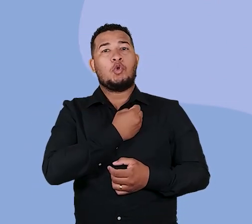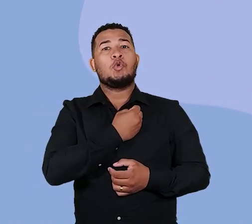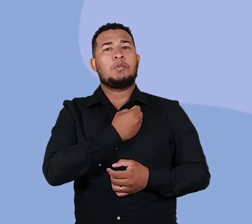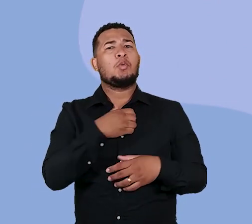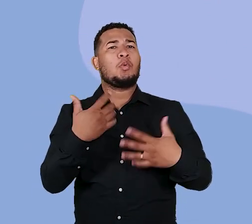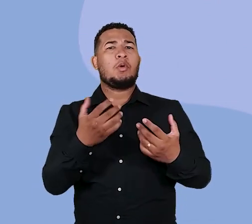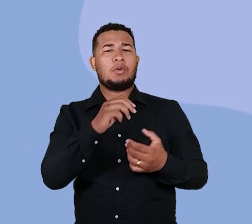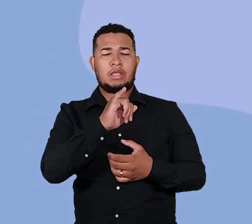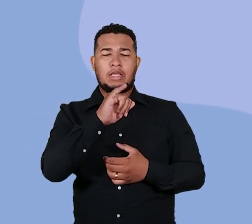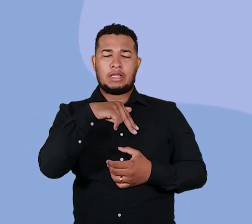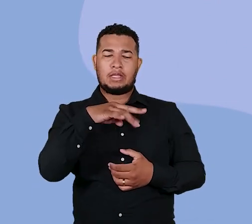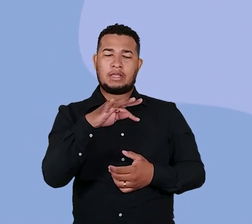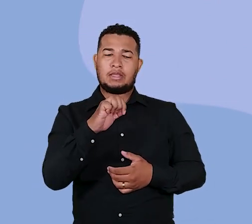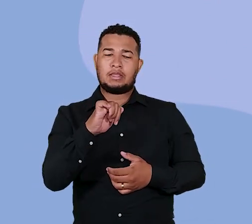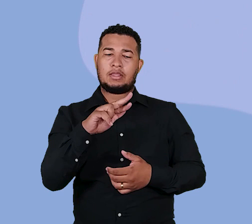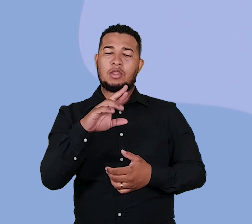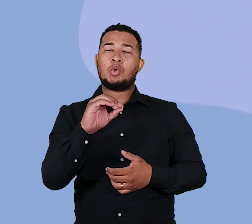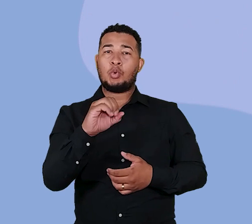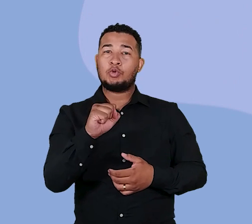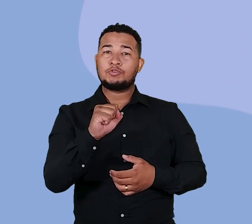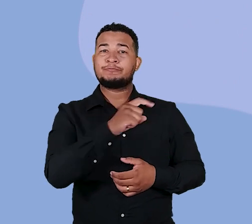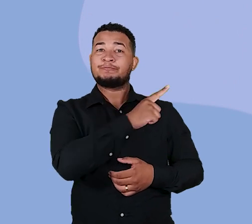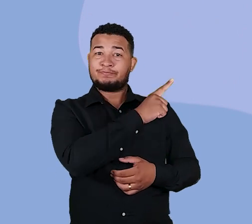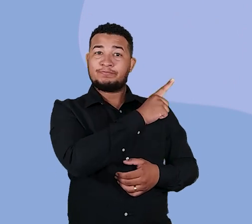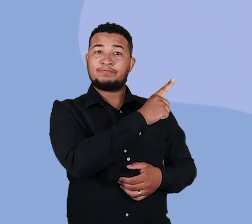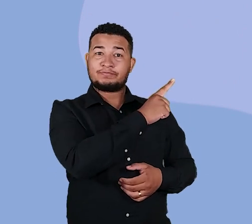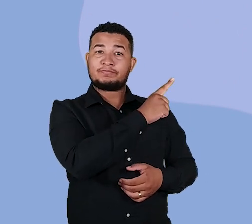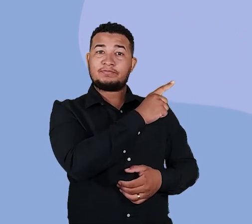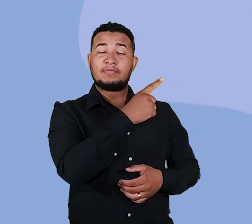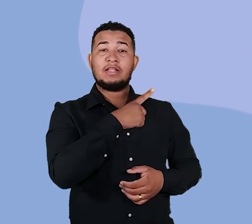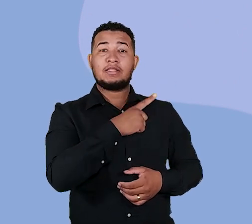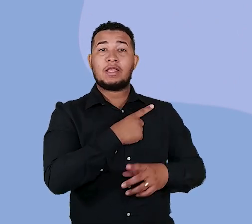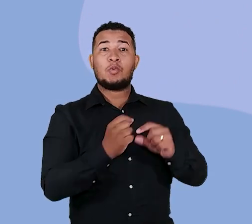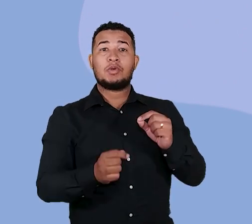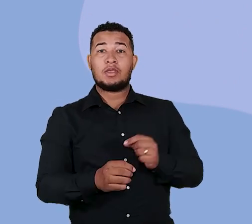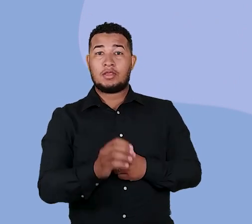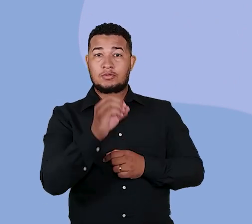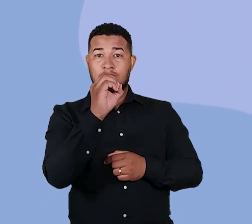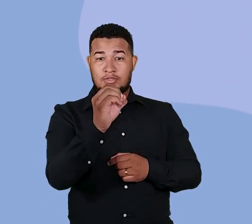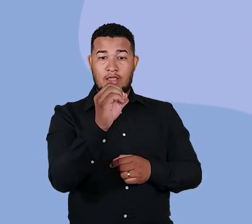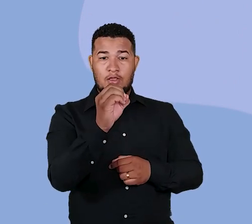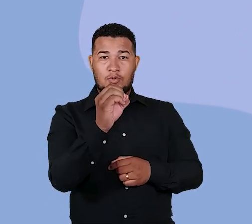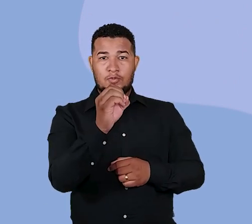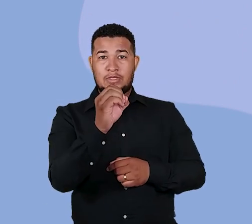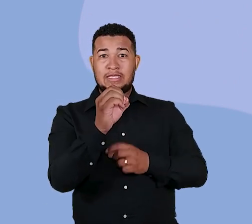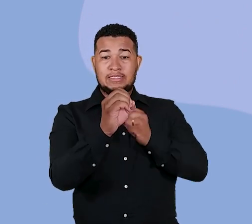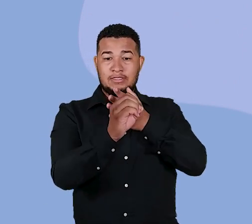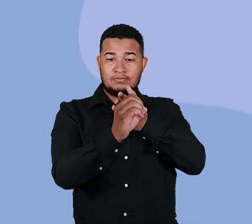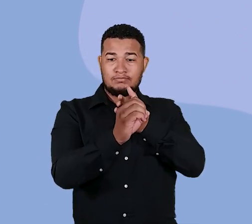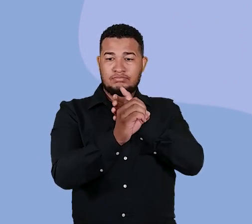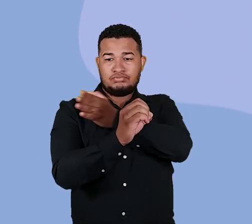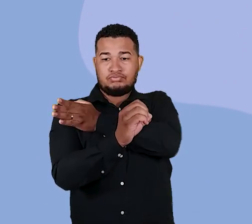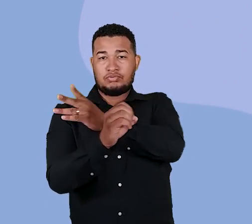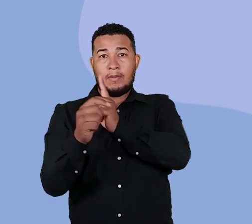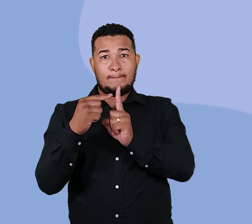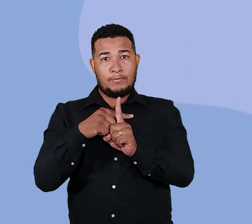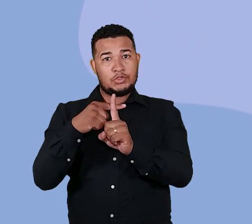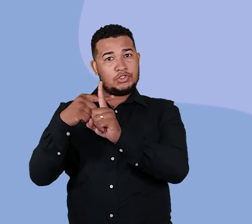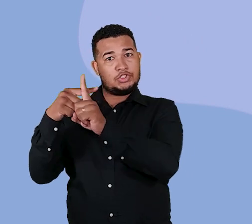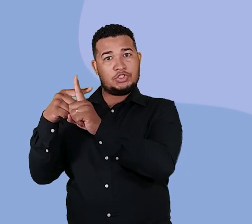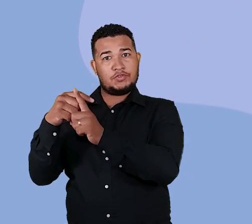São esses aí. Observe que você tem o zero e, para a direita, os